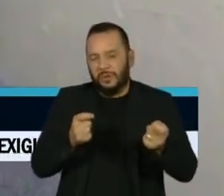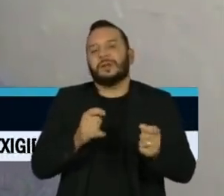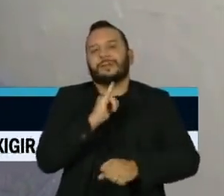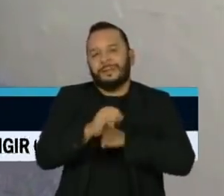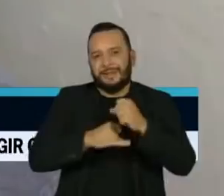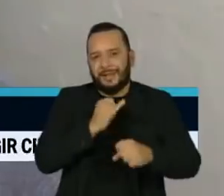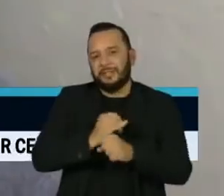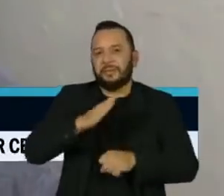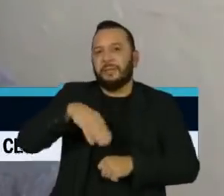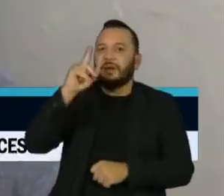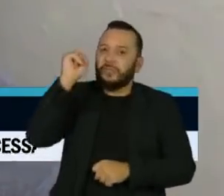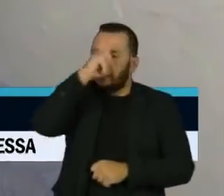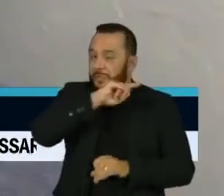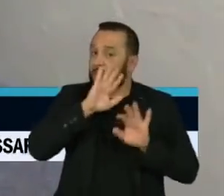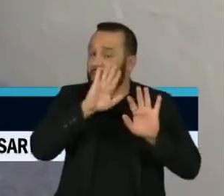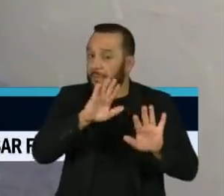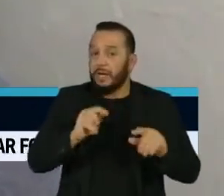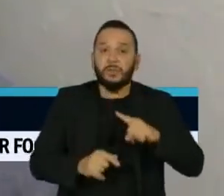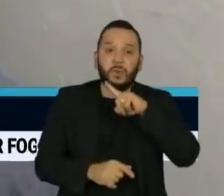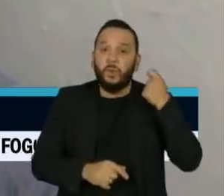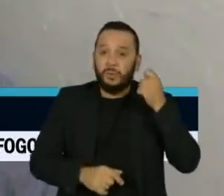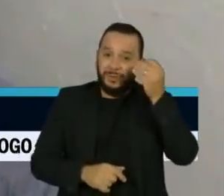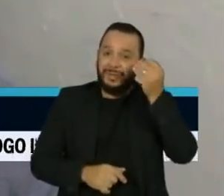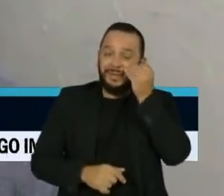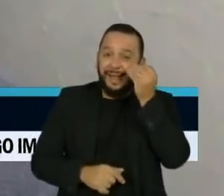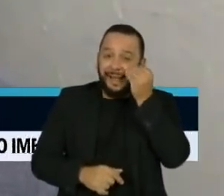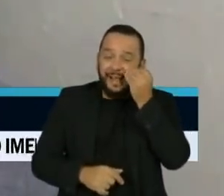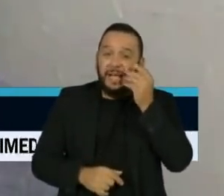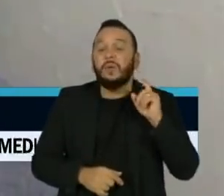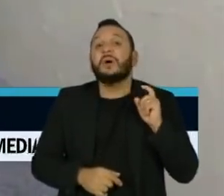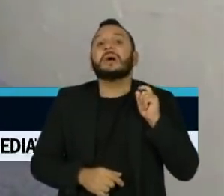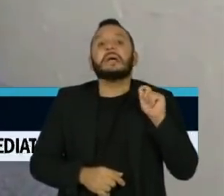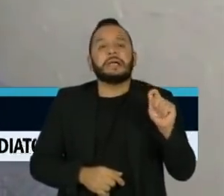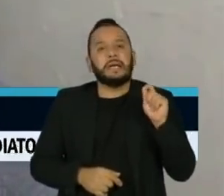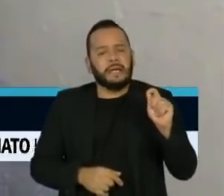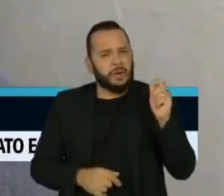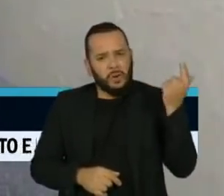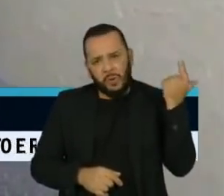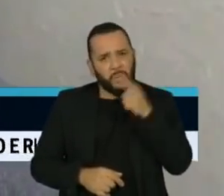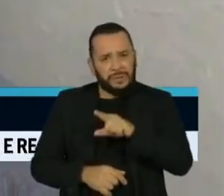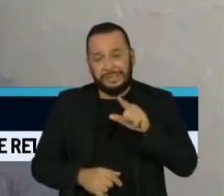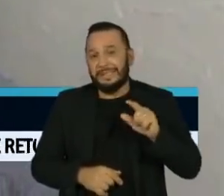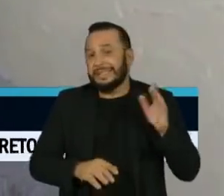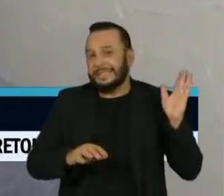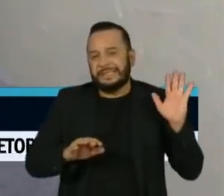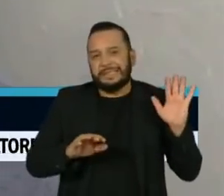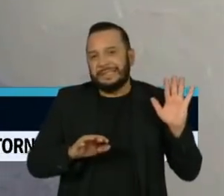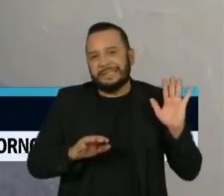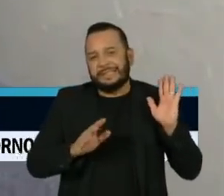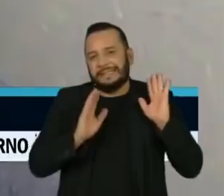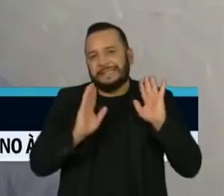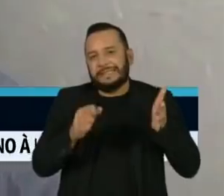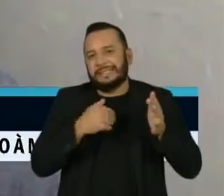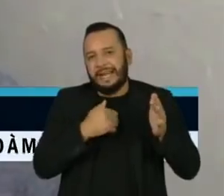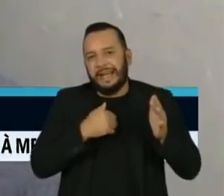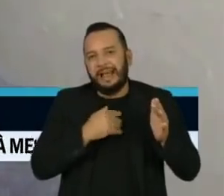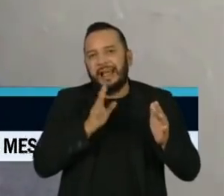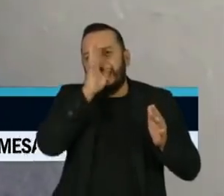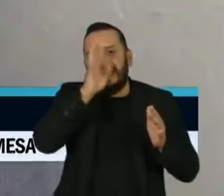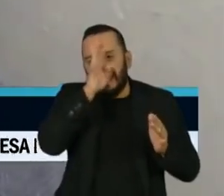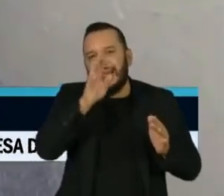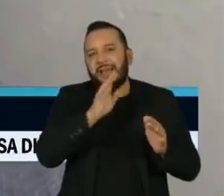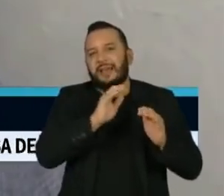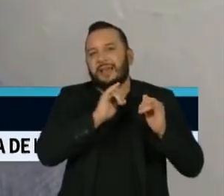difícil então o Estado Russo Vai tentando se apropriar aí também conseguir veicular é a suas narrativas a